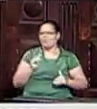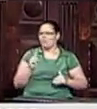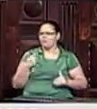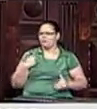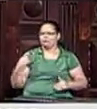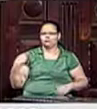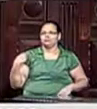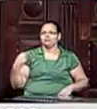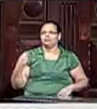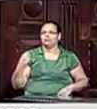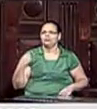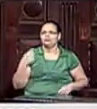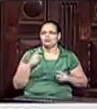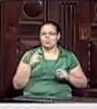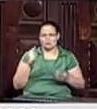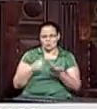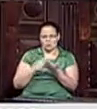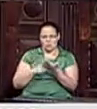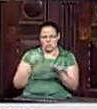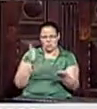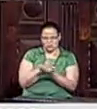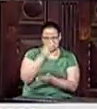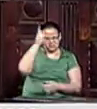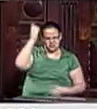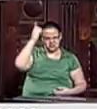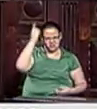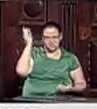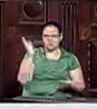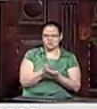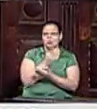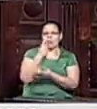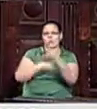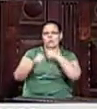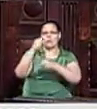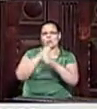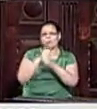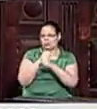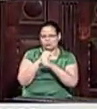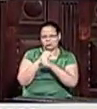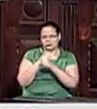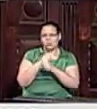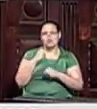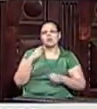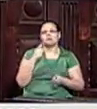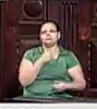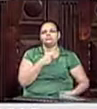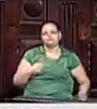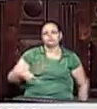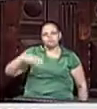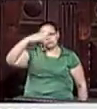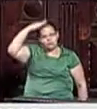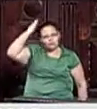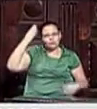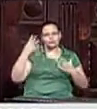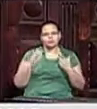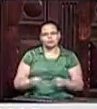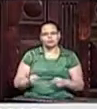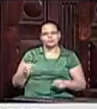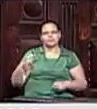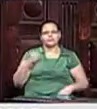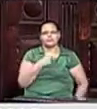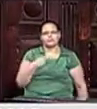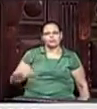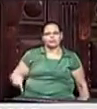tomaria posse através de um golpe, como fez há um ano atrás. O Temer assumiu a presidência